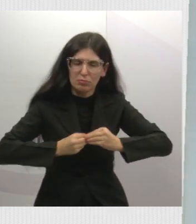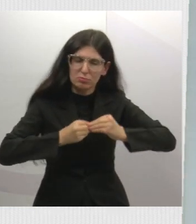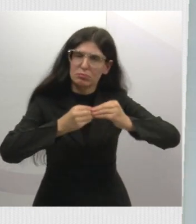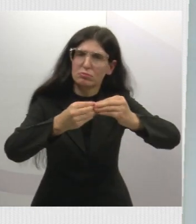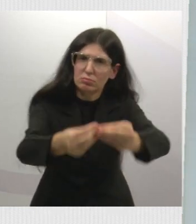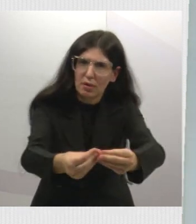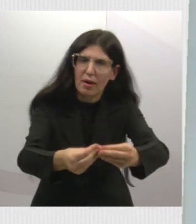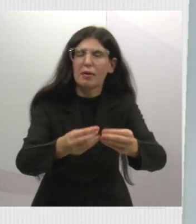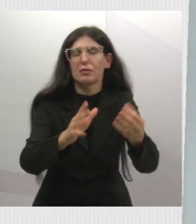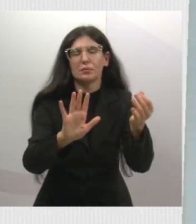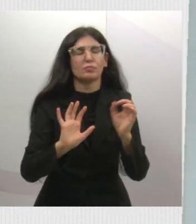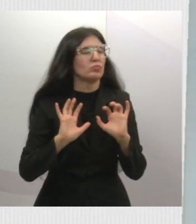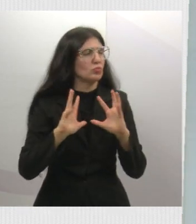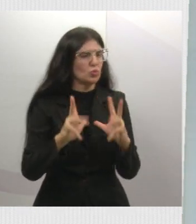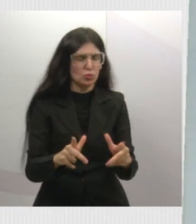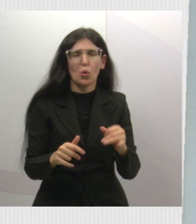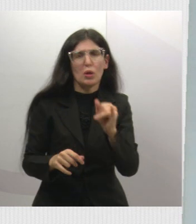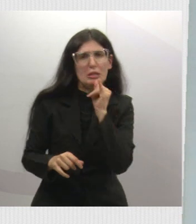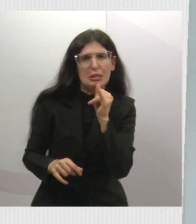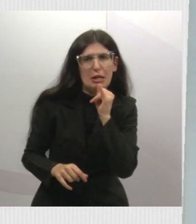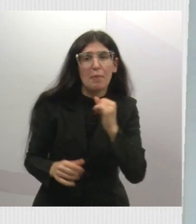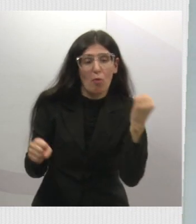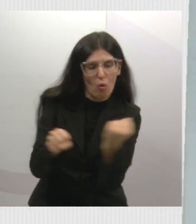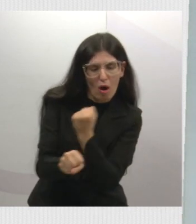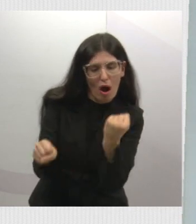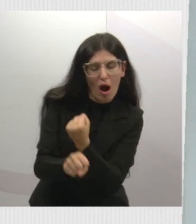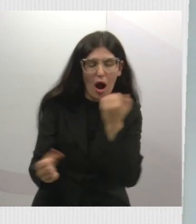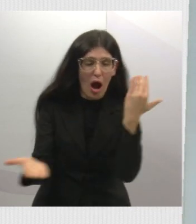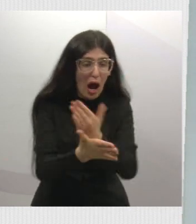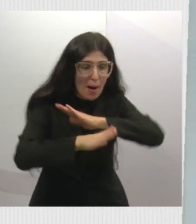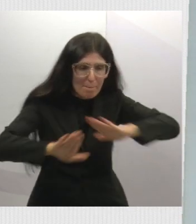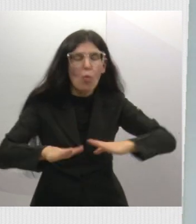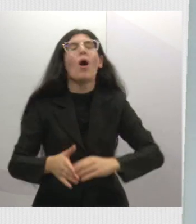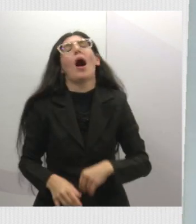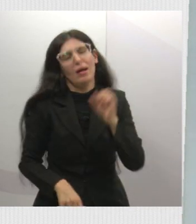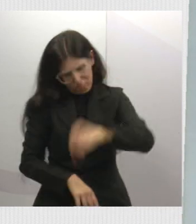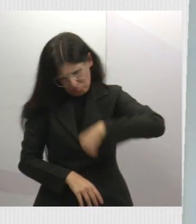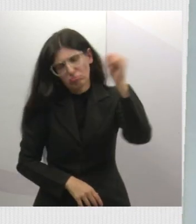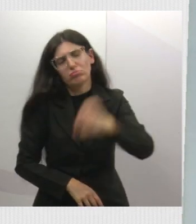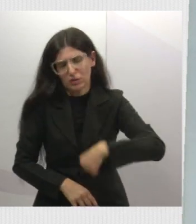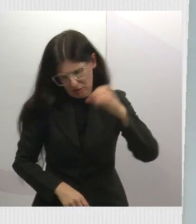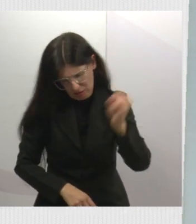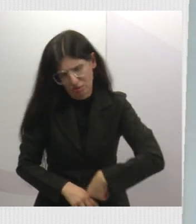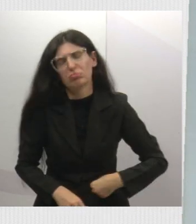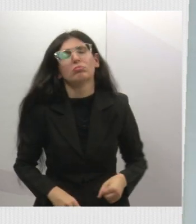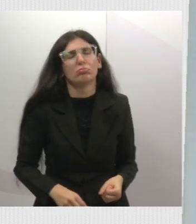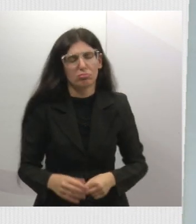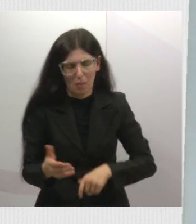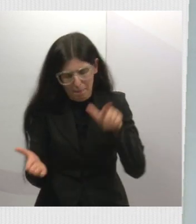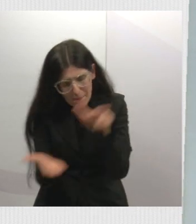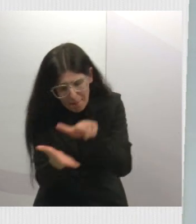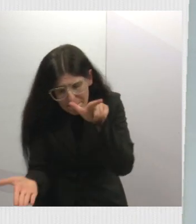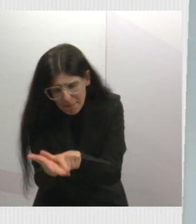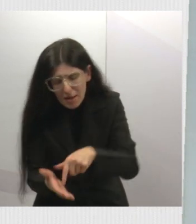Secretaria, o fornecedor emite a nota fiscal e processamos. Então, esse montante de